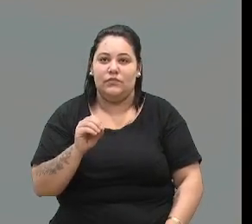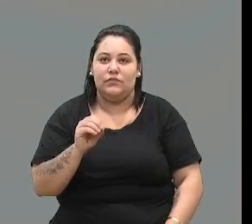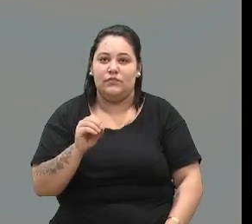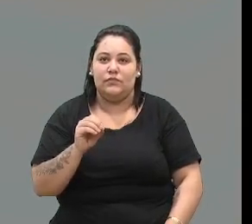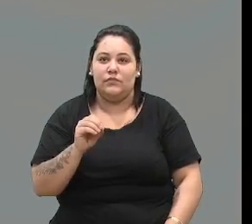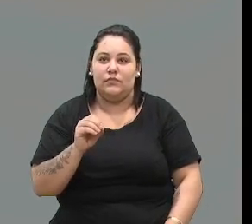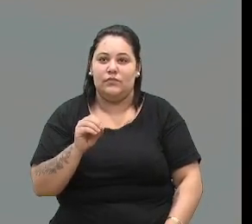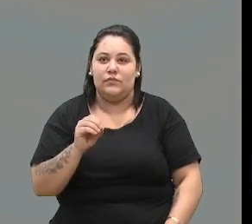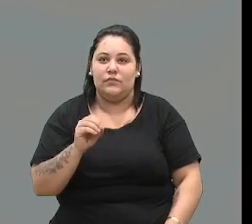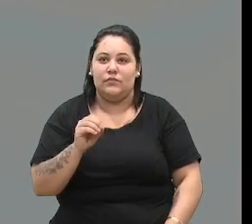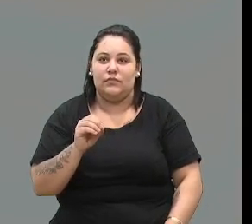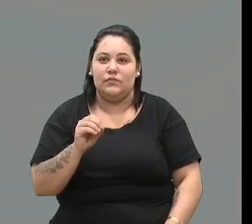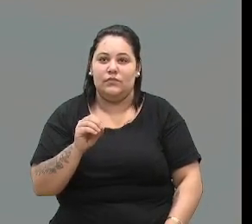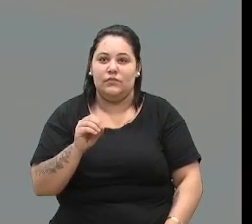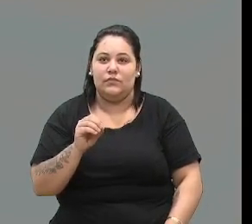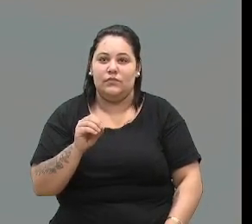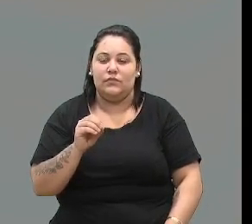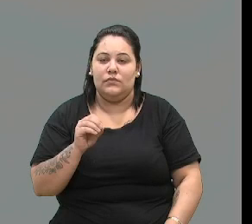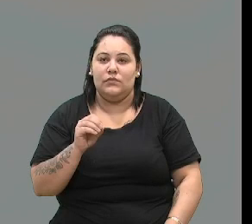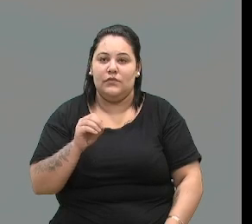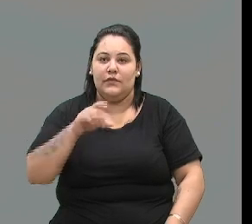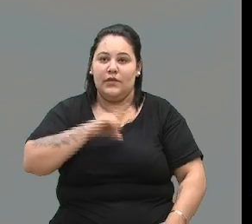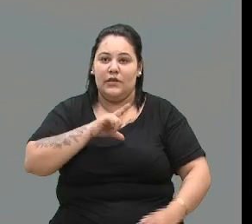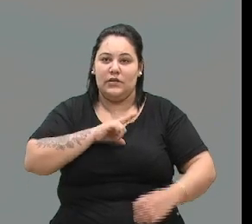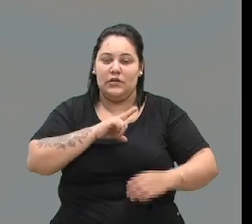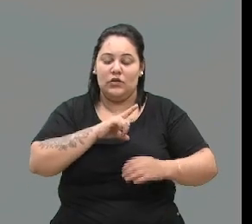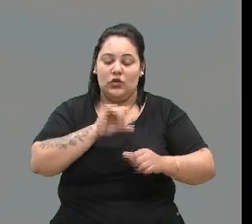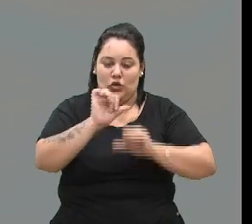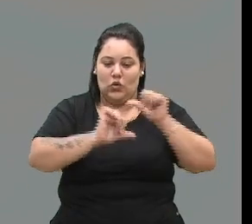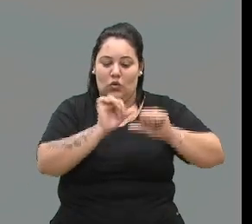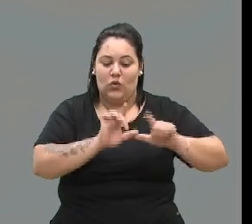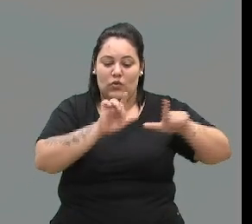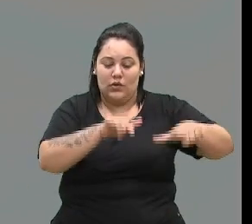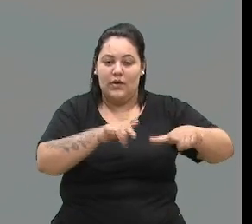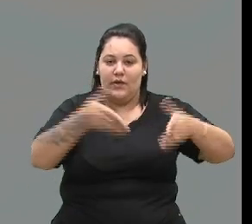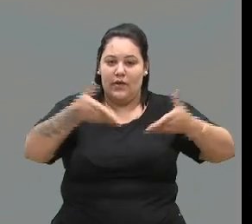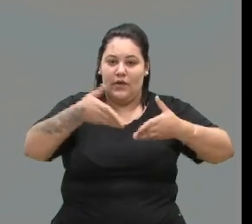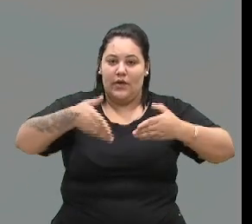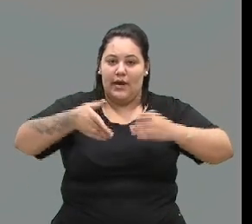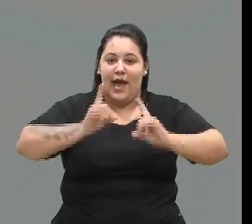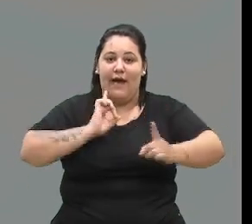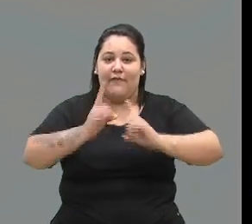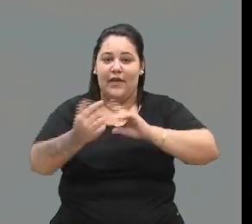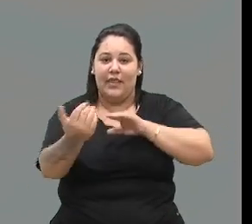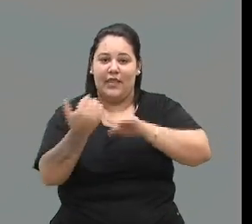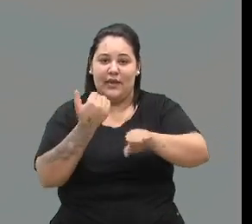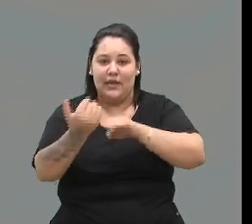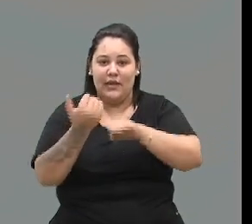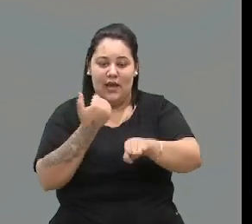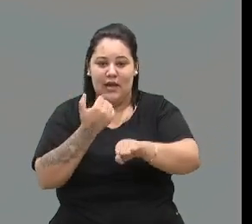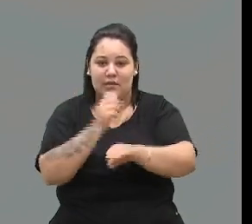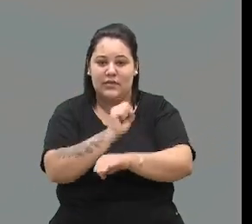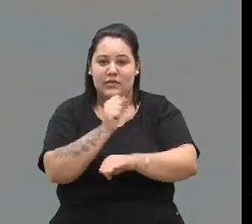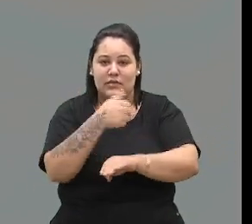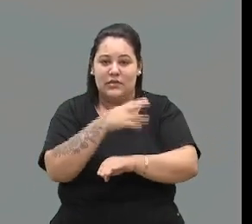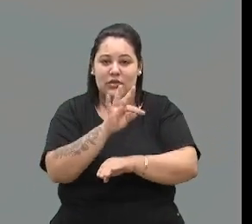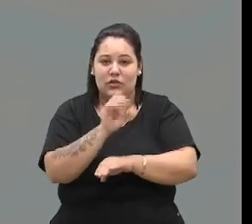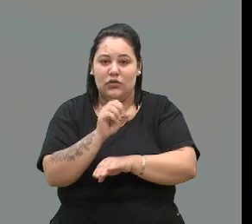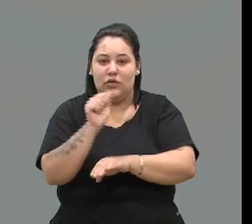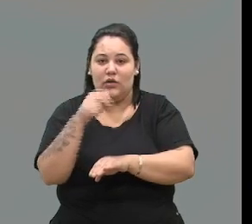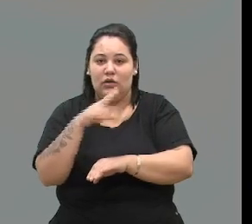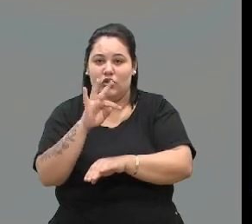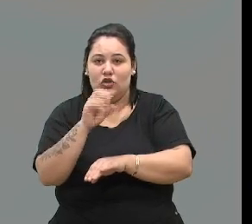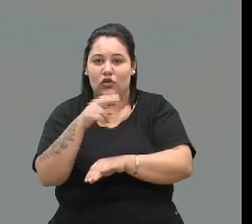agora pela Avenida Santo Antônio Serrano. Esse projeto aí que